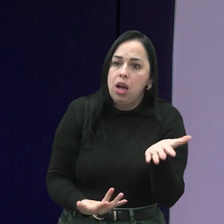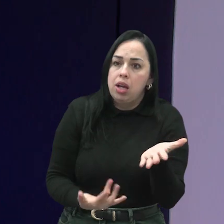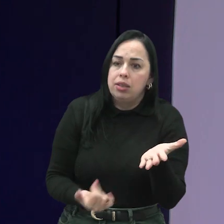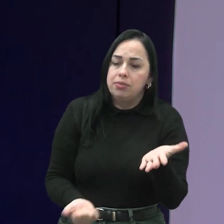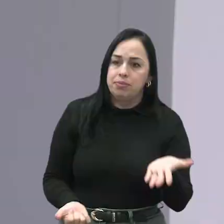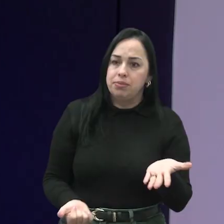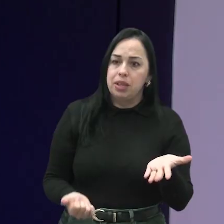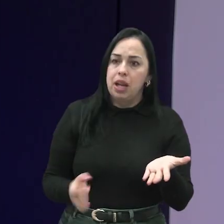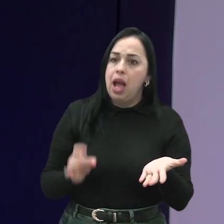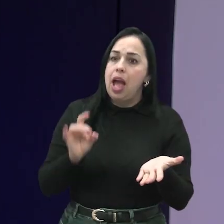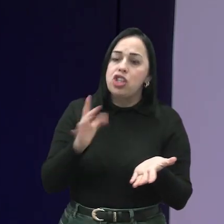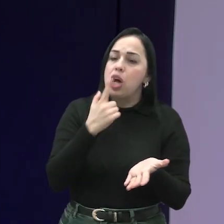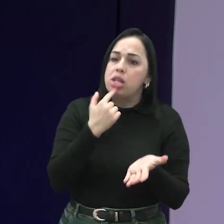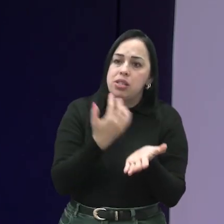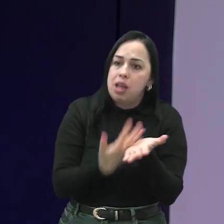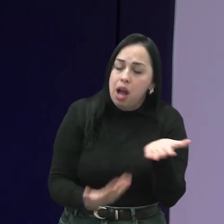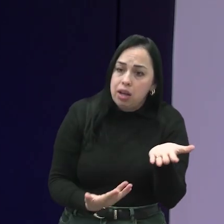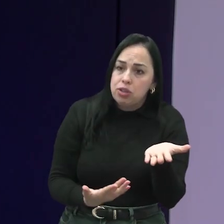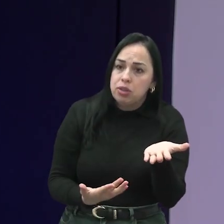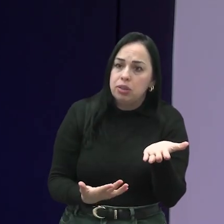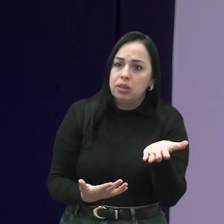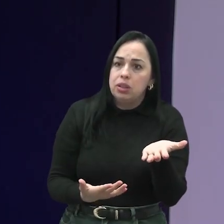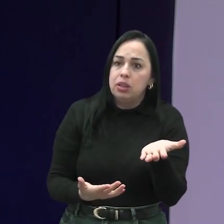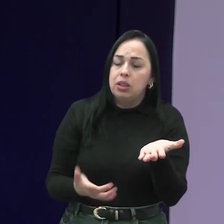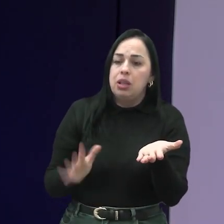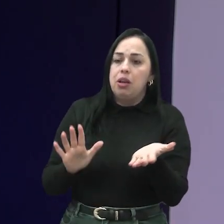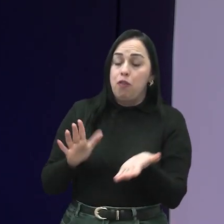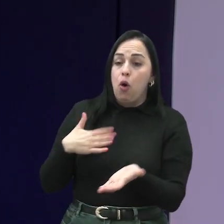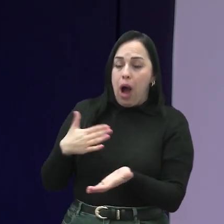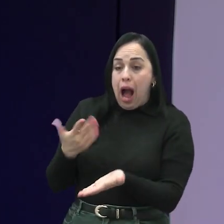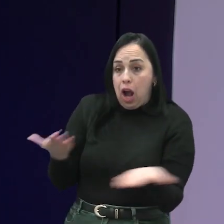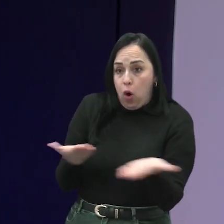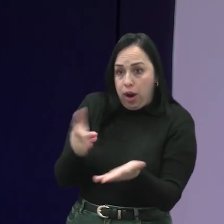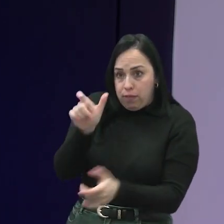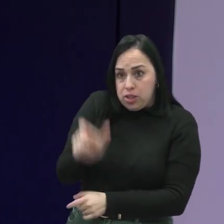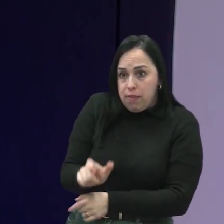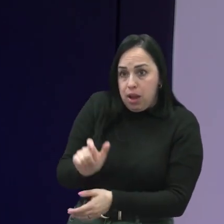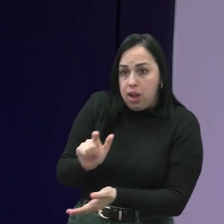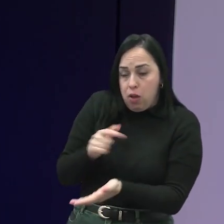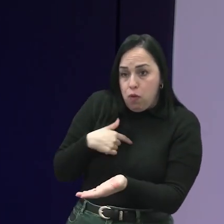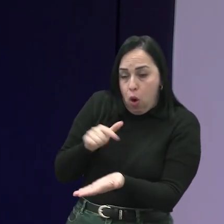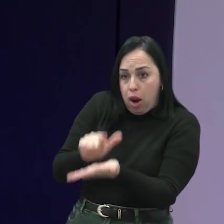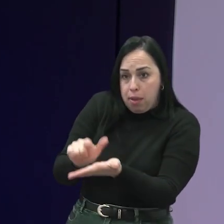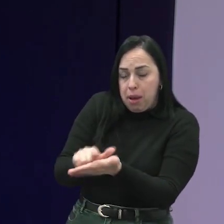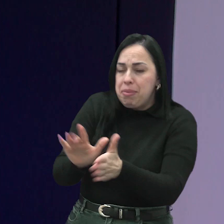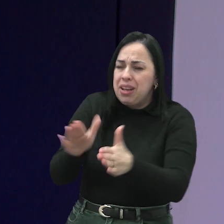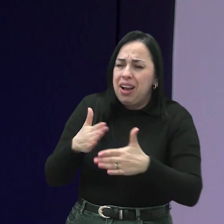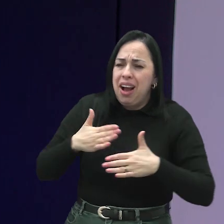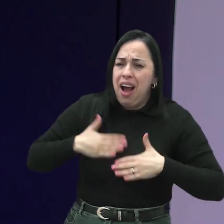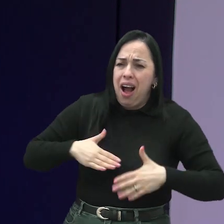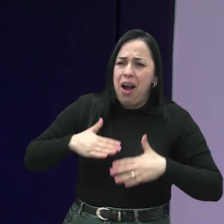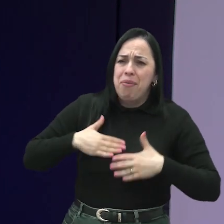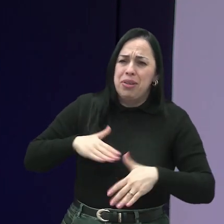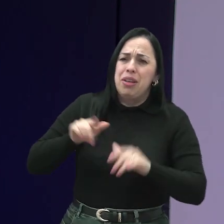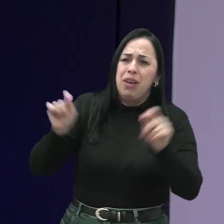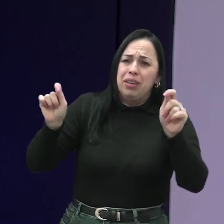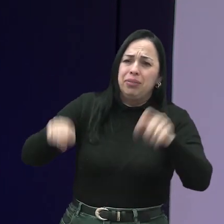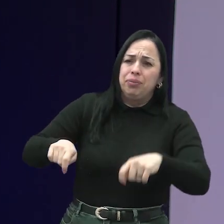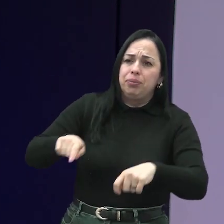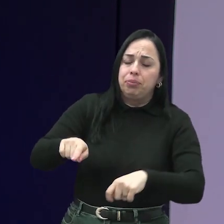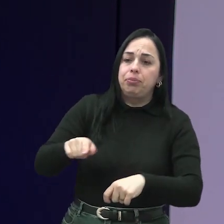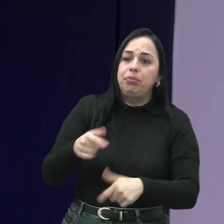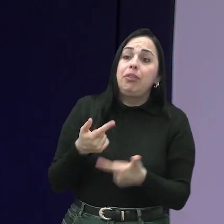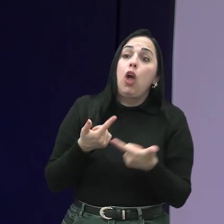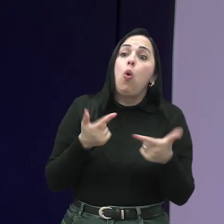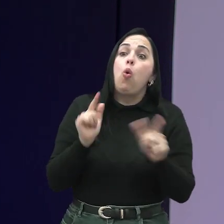de sangue. Não tem nada, é só sangue. Eu só vou limpar o seu útero, né? E fica tranquila,